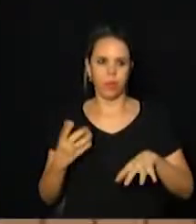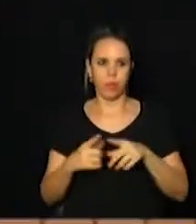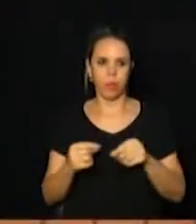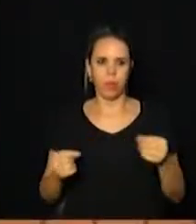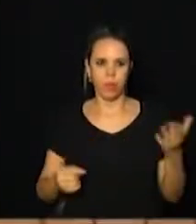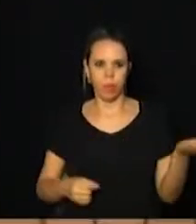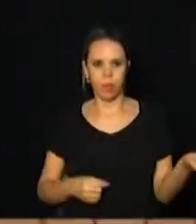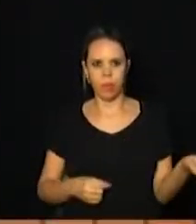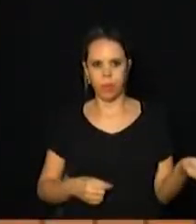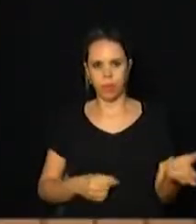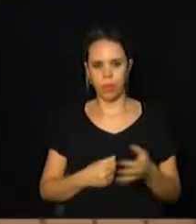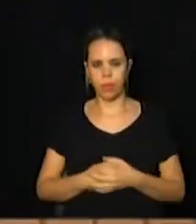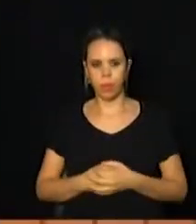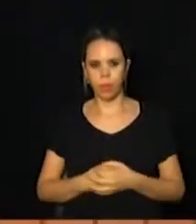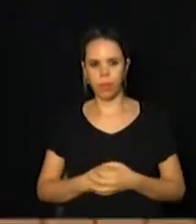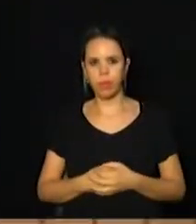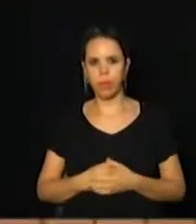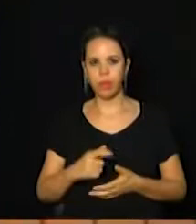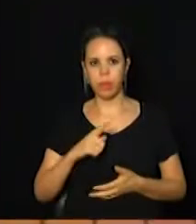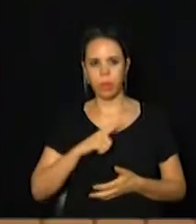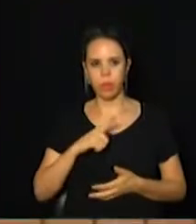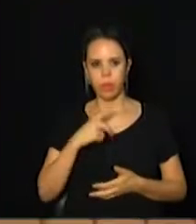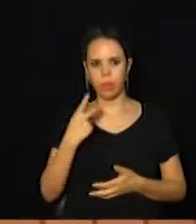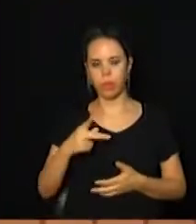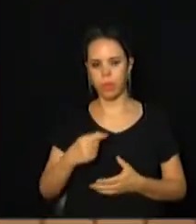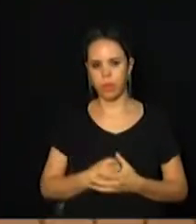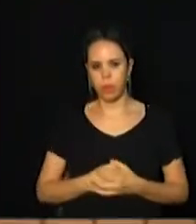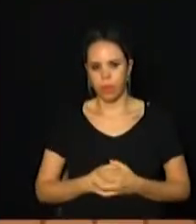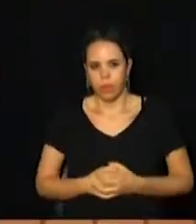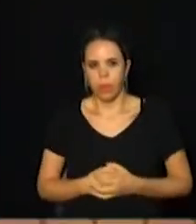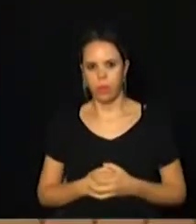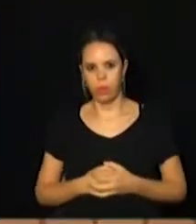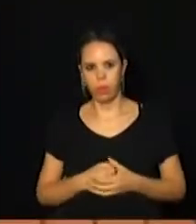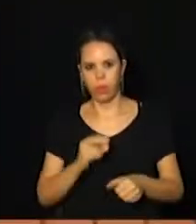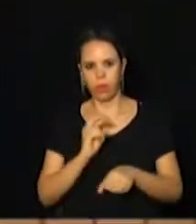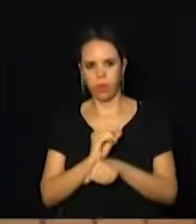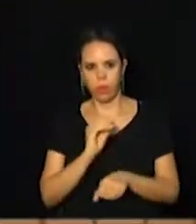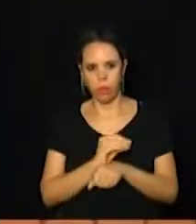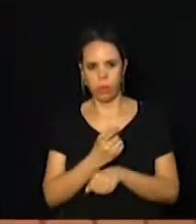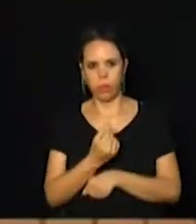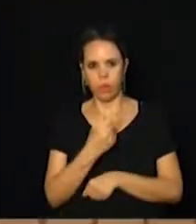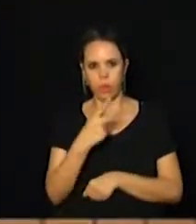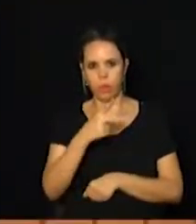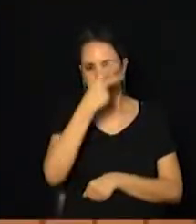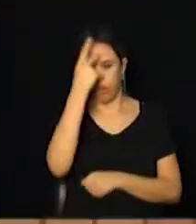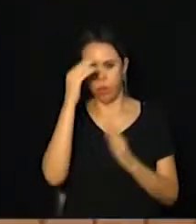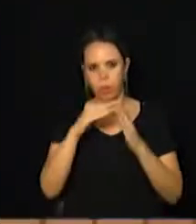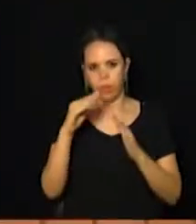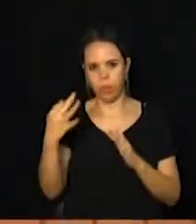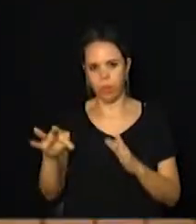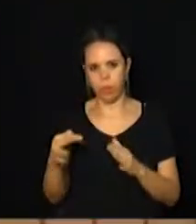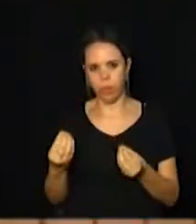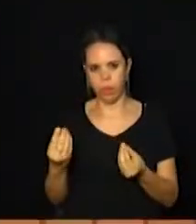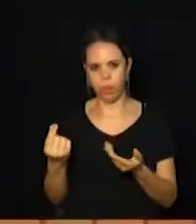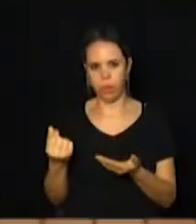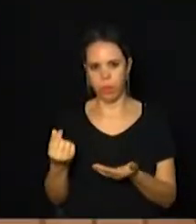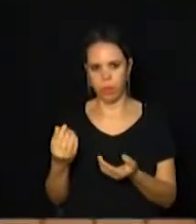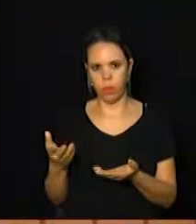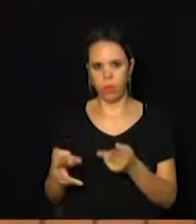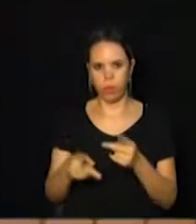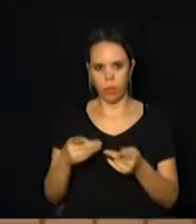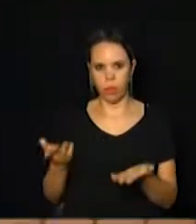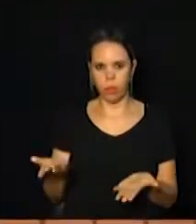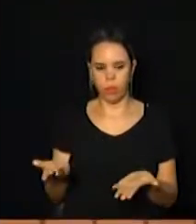Nacional o Felipe nha de sustentar esse povo da Bia para o povo na casa dele ou ele dá olhei para o